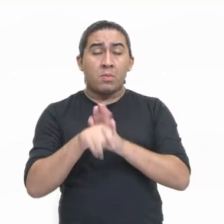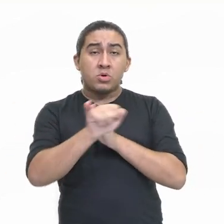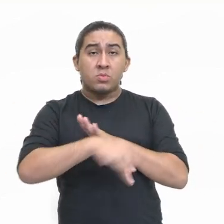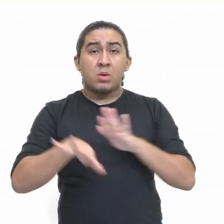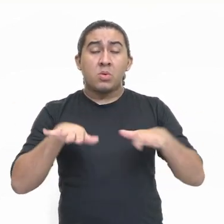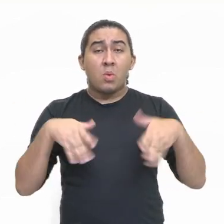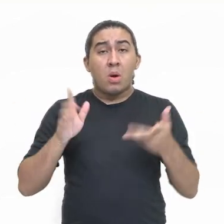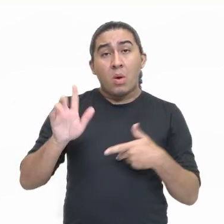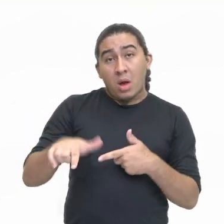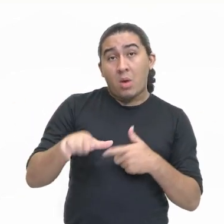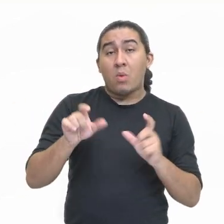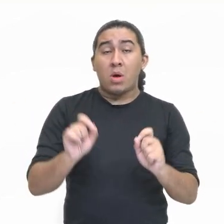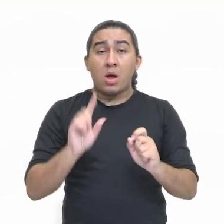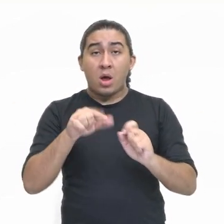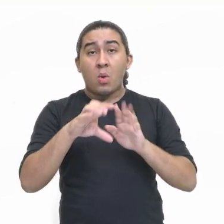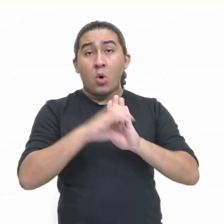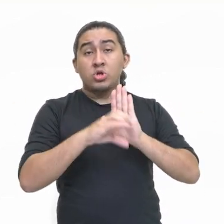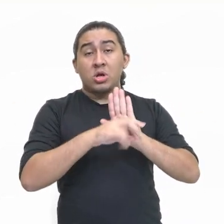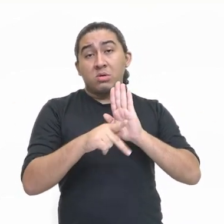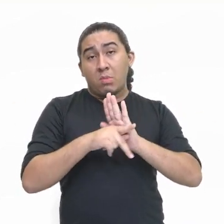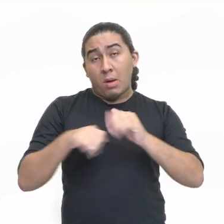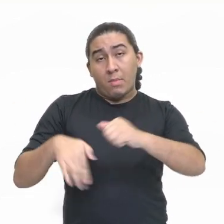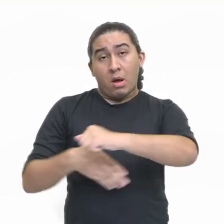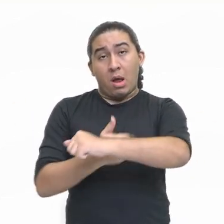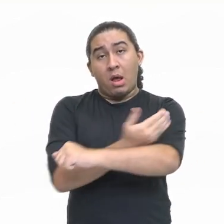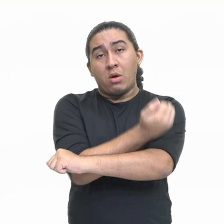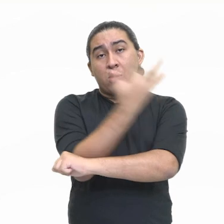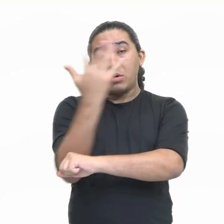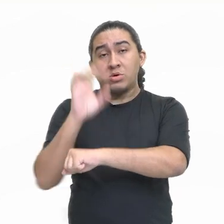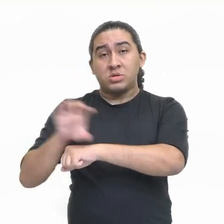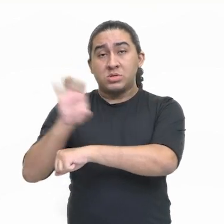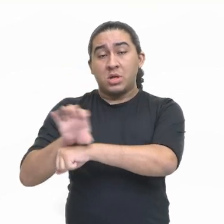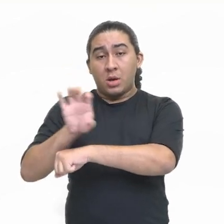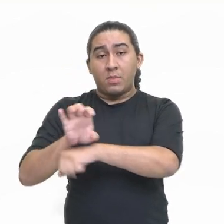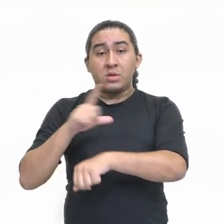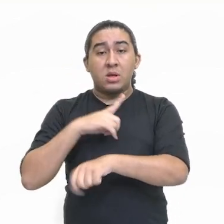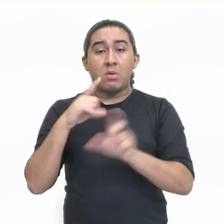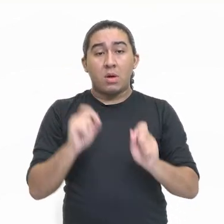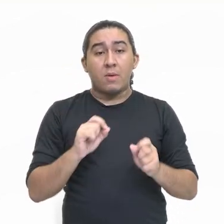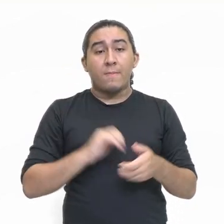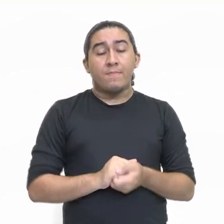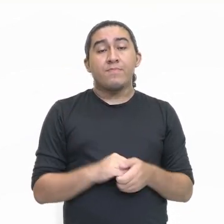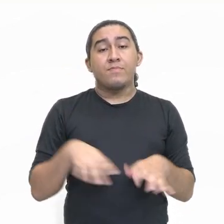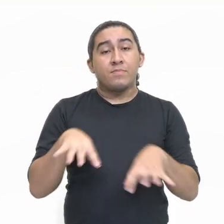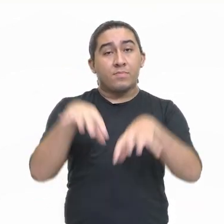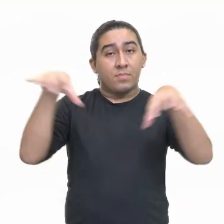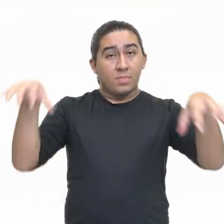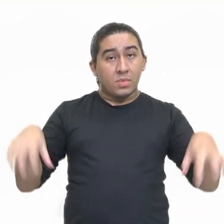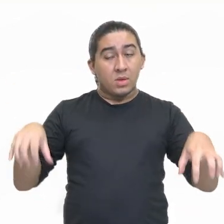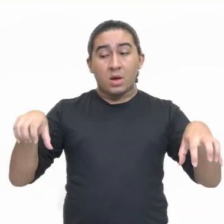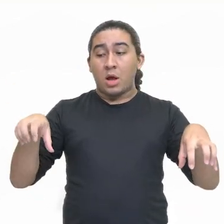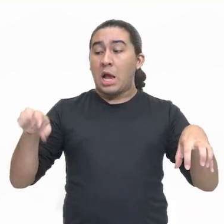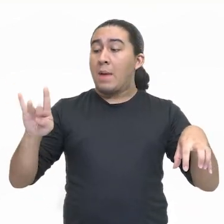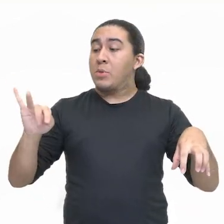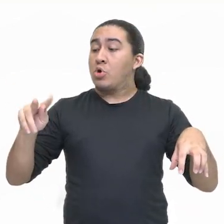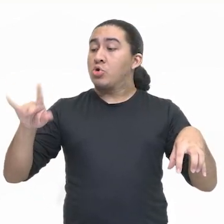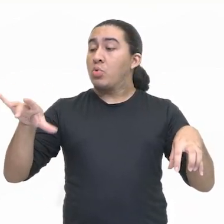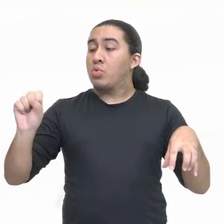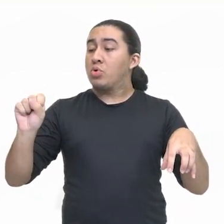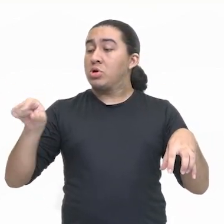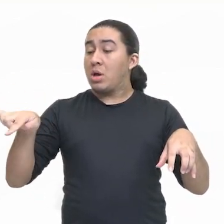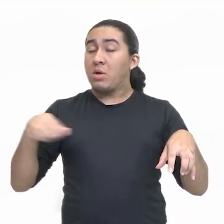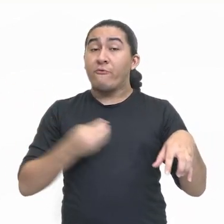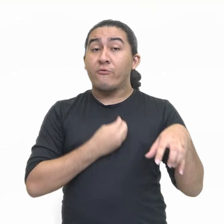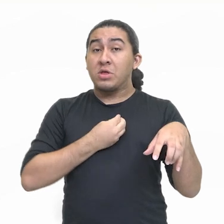quais são o o esse conceito de ecossistema então nós temos os componentes bióticos que são todos os seres